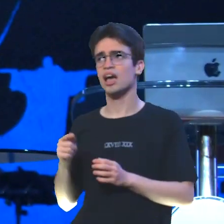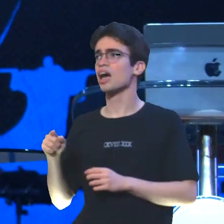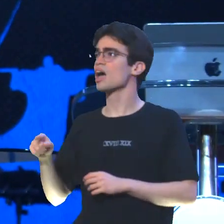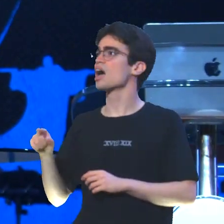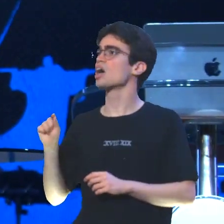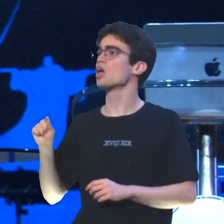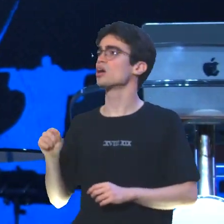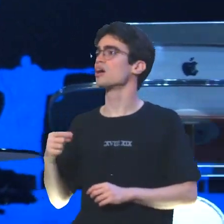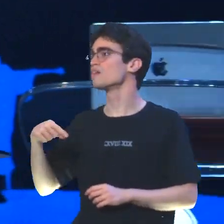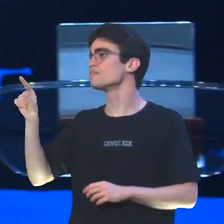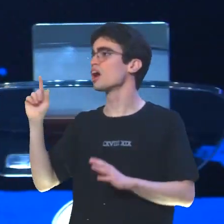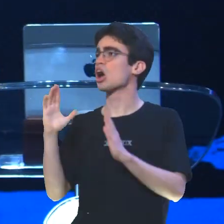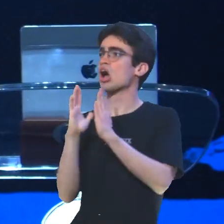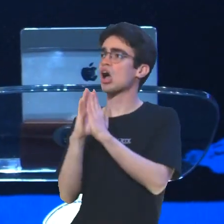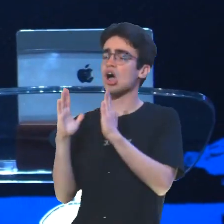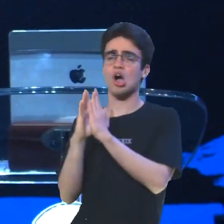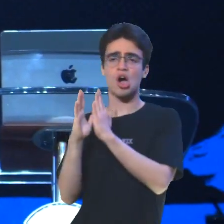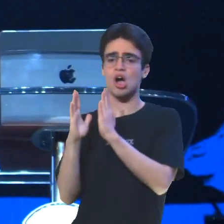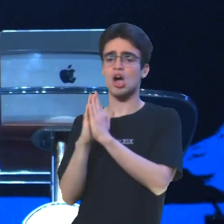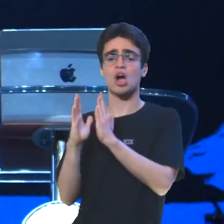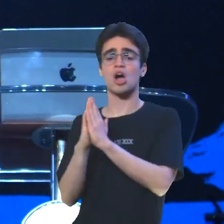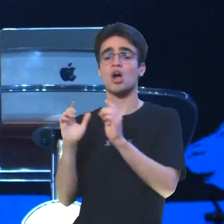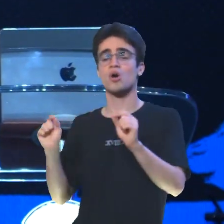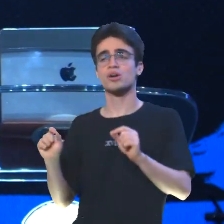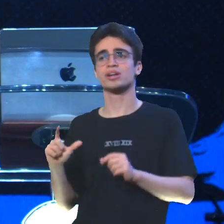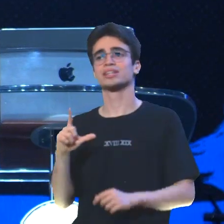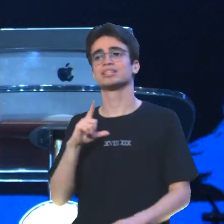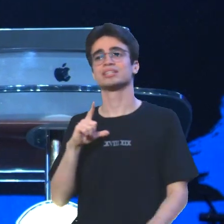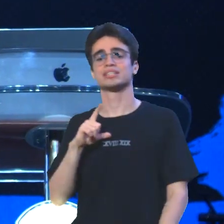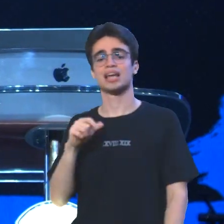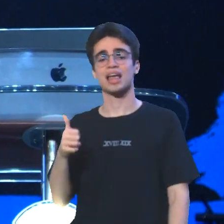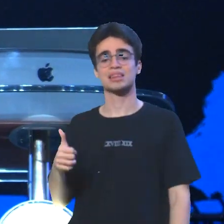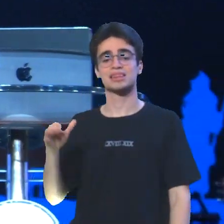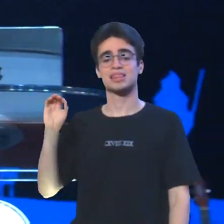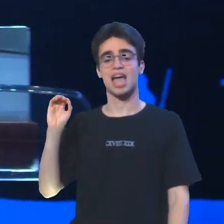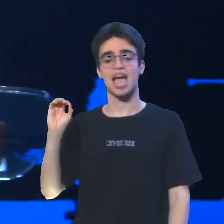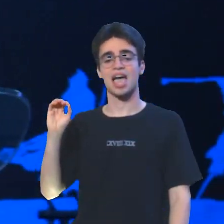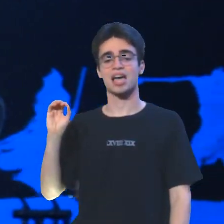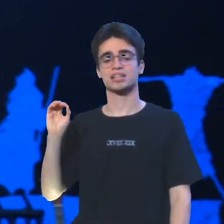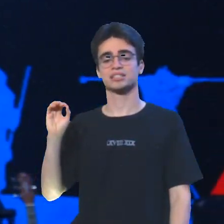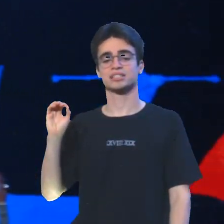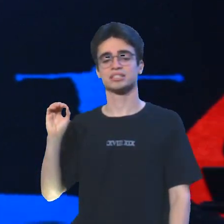a orar pelos 10.